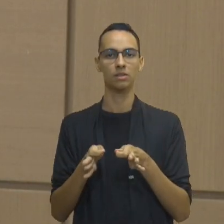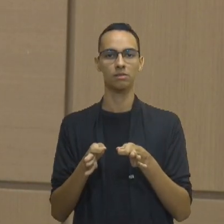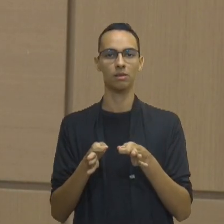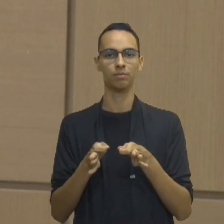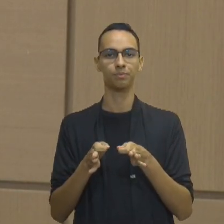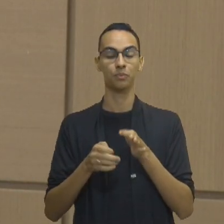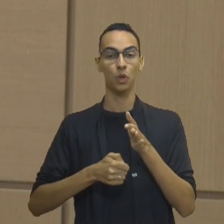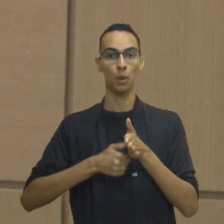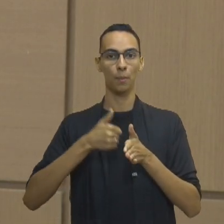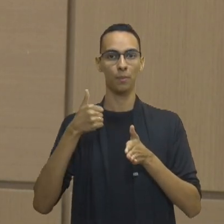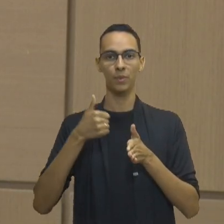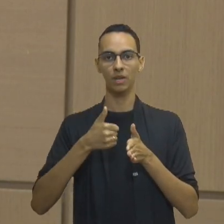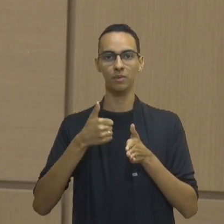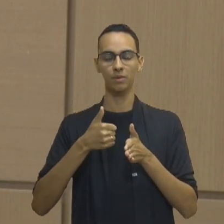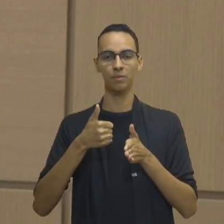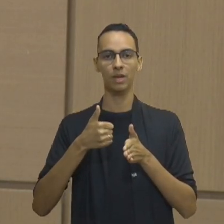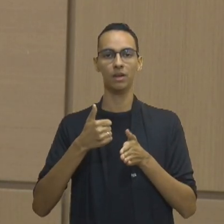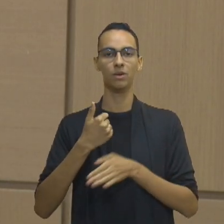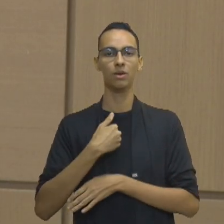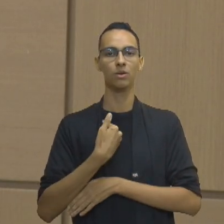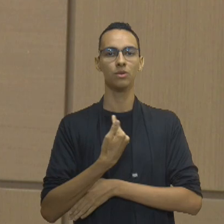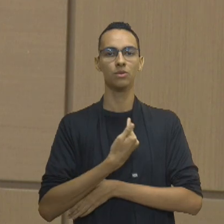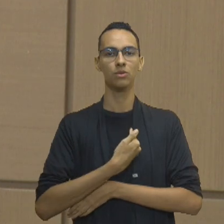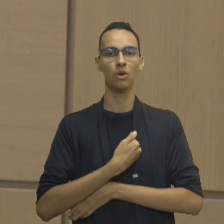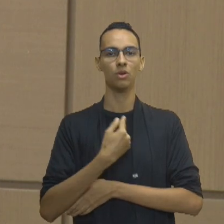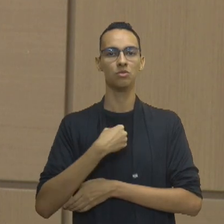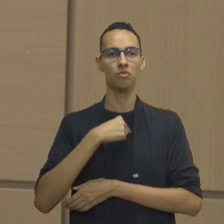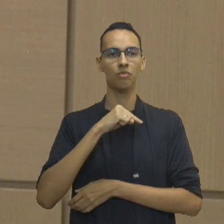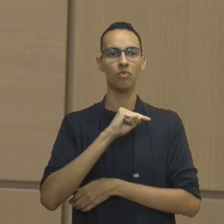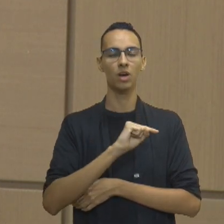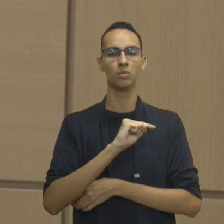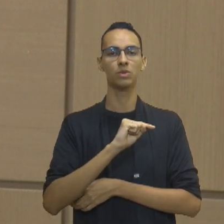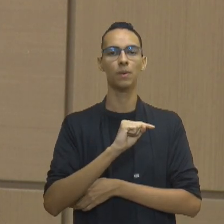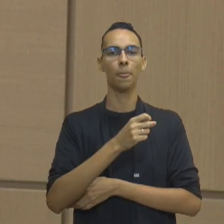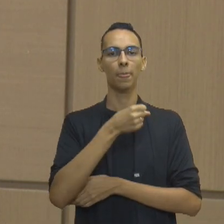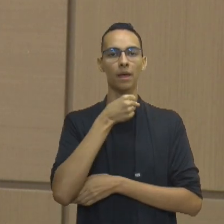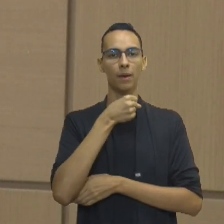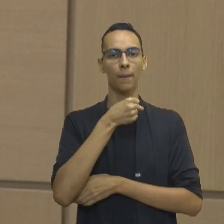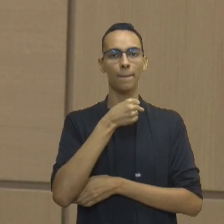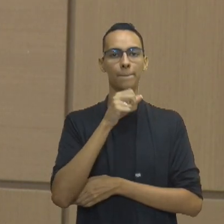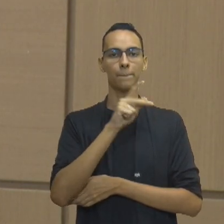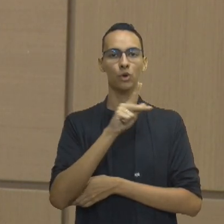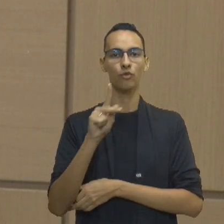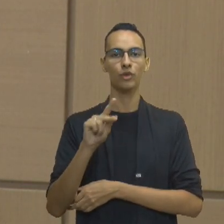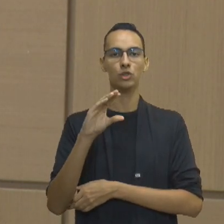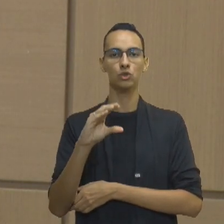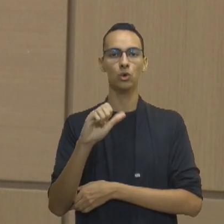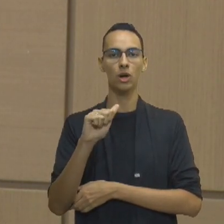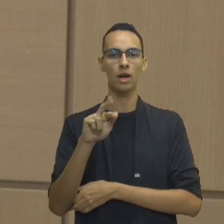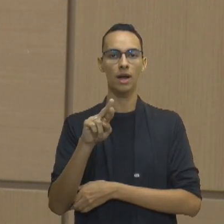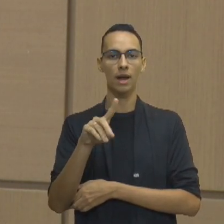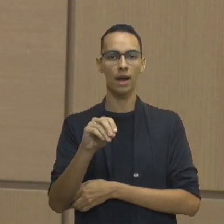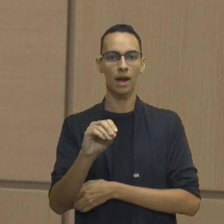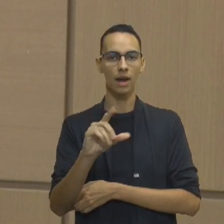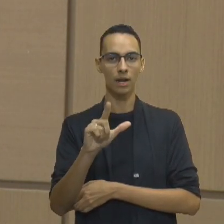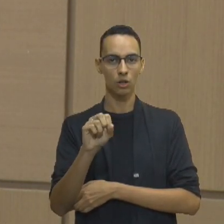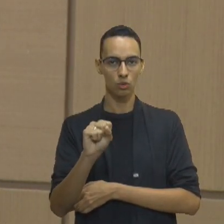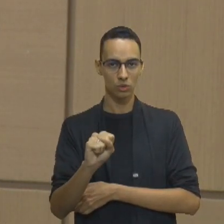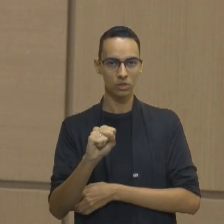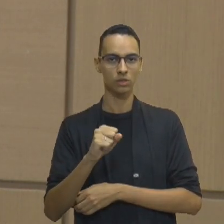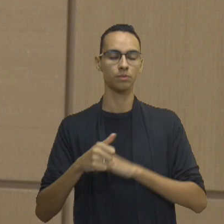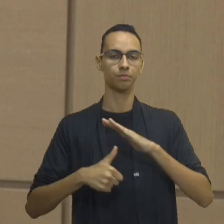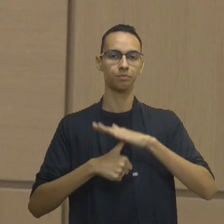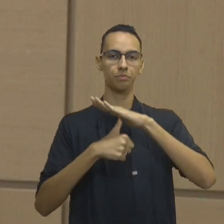No primeiro momento, nós vamos passar a palavra para o professor Carlos Henrique de Carvalho, que fará